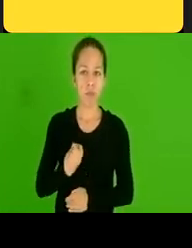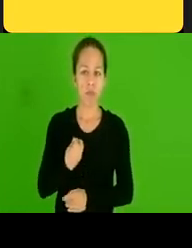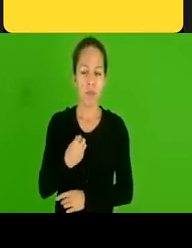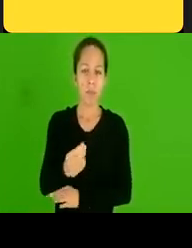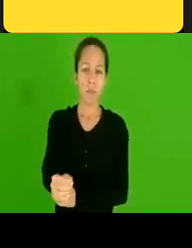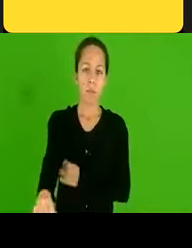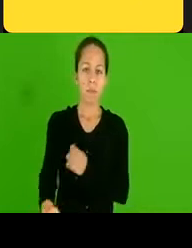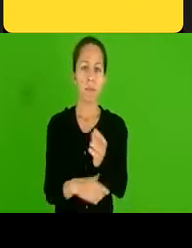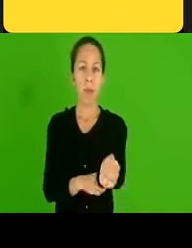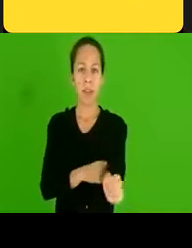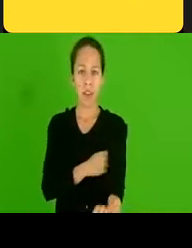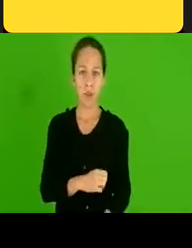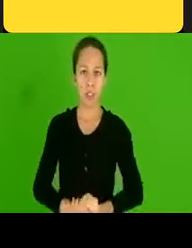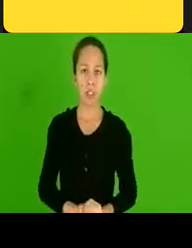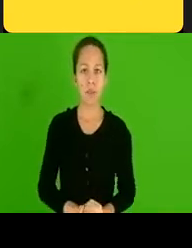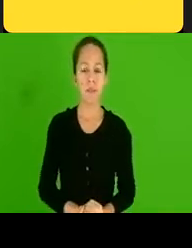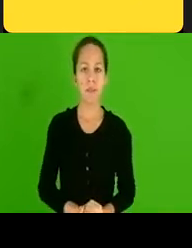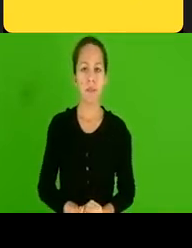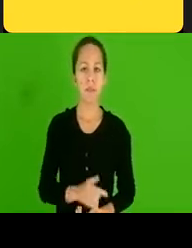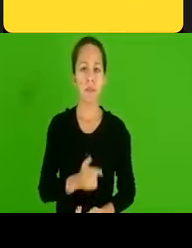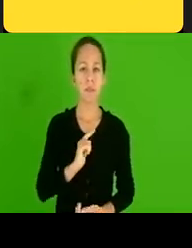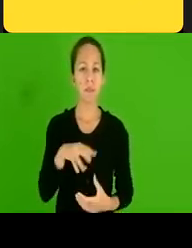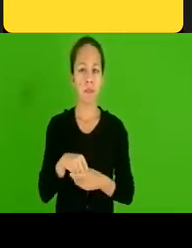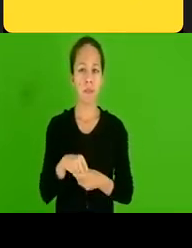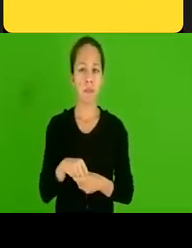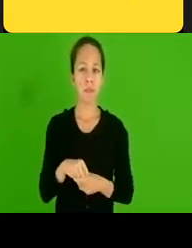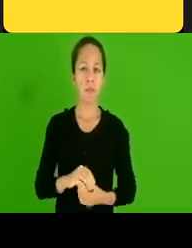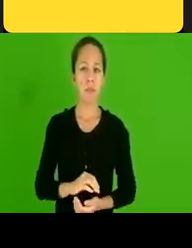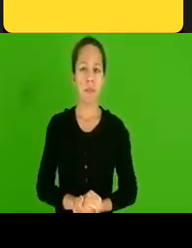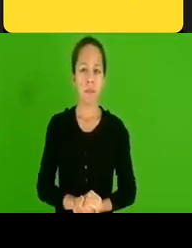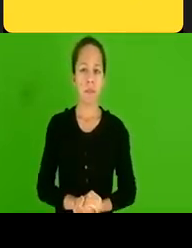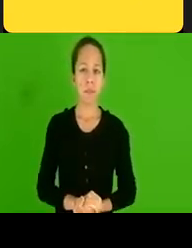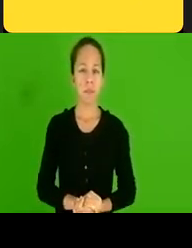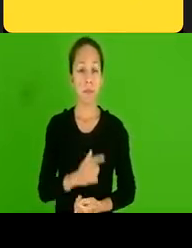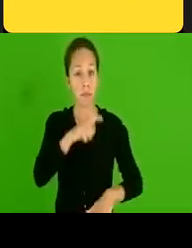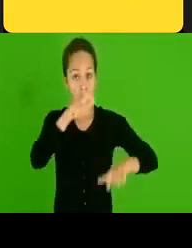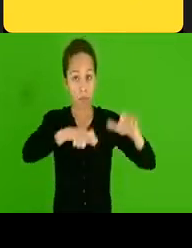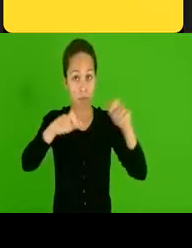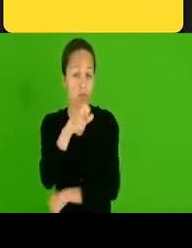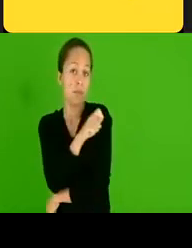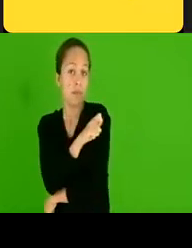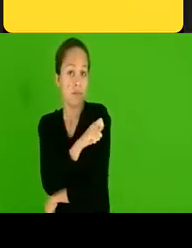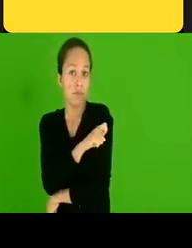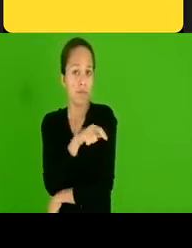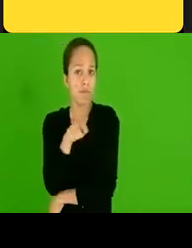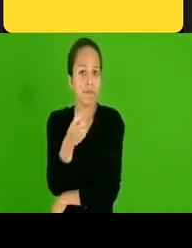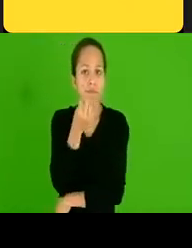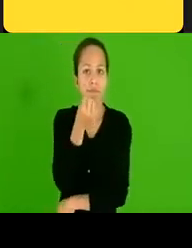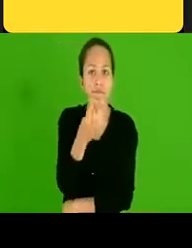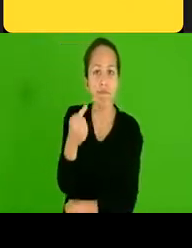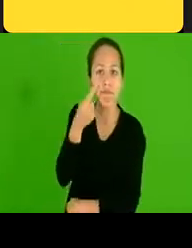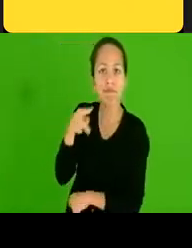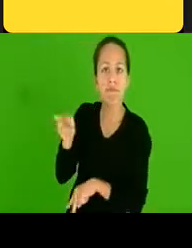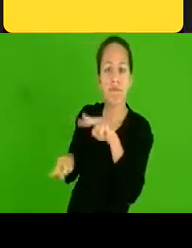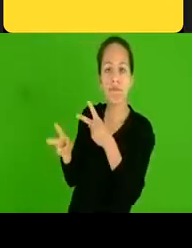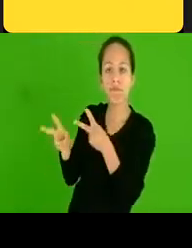alunos, né, para saber ali dos alunos, né, para ver essas dimensões aí que a gente